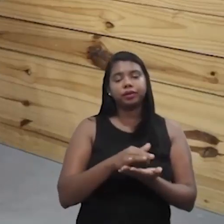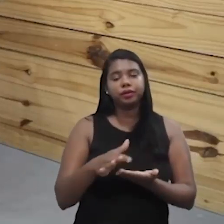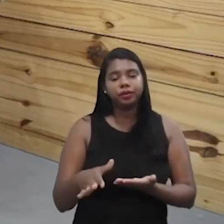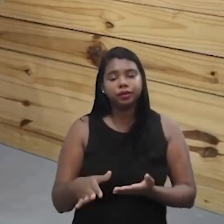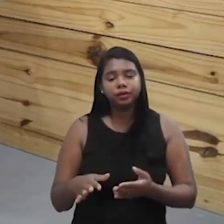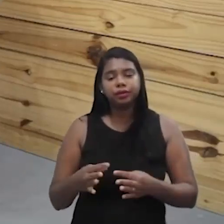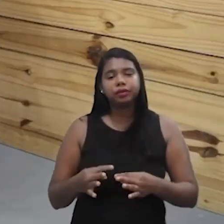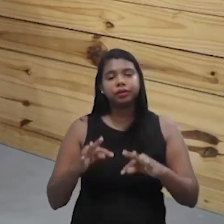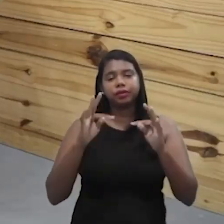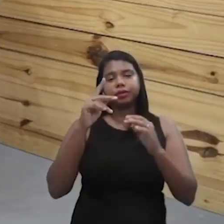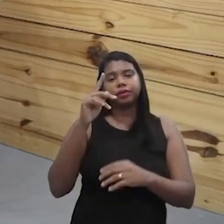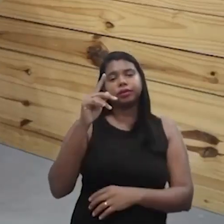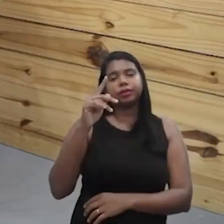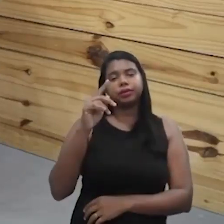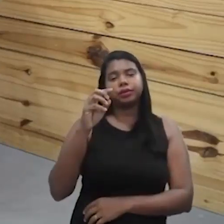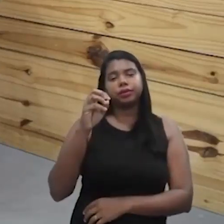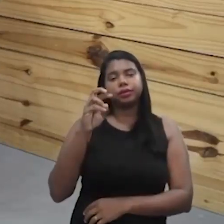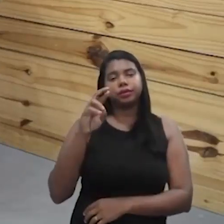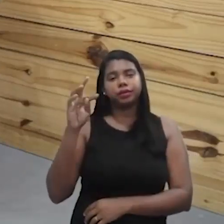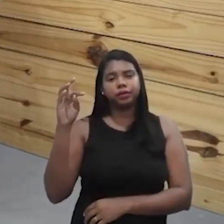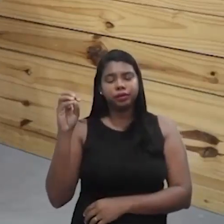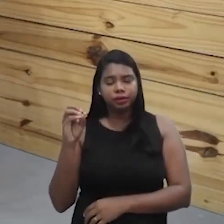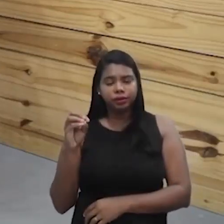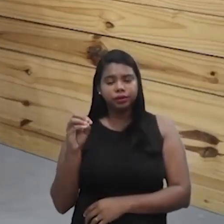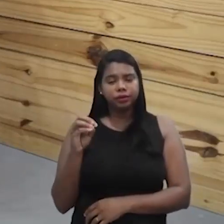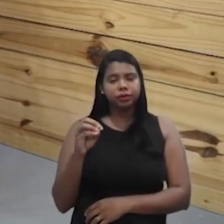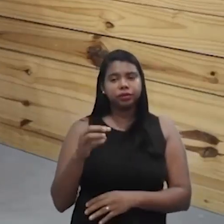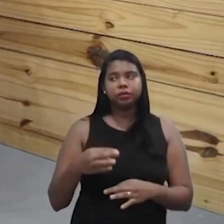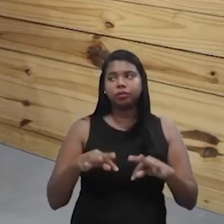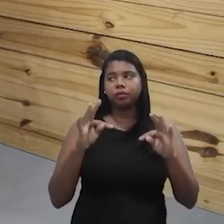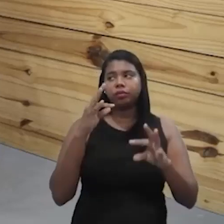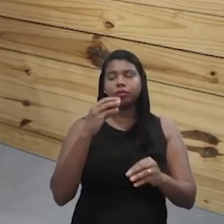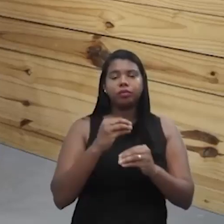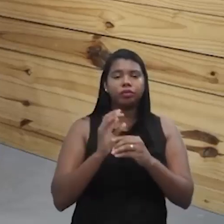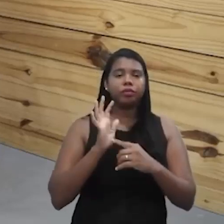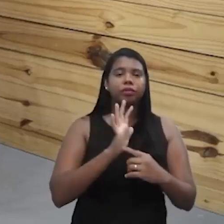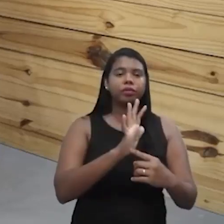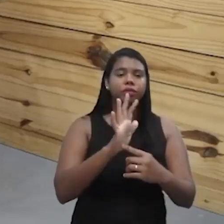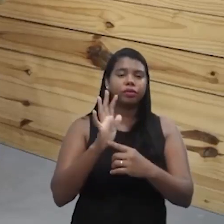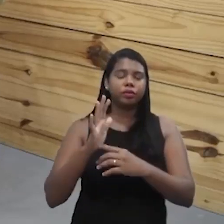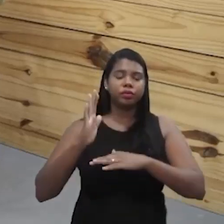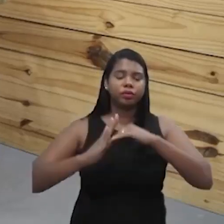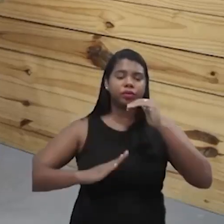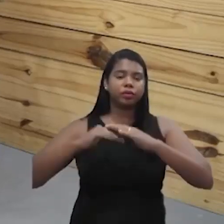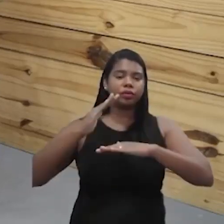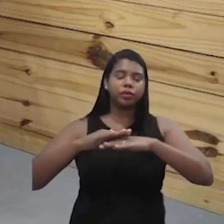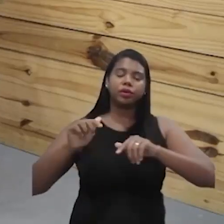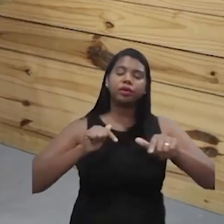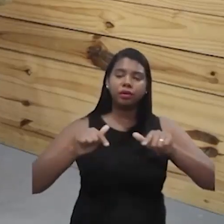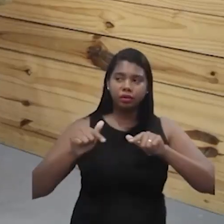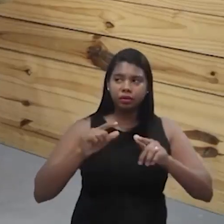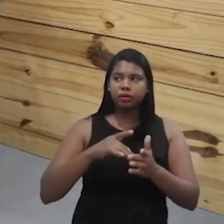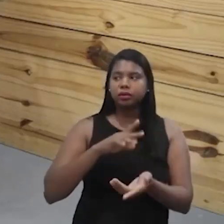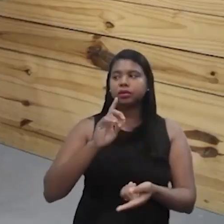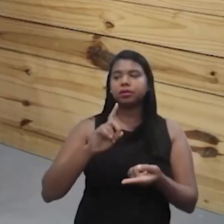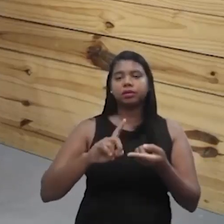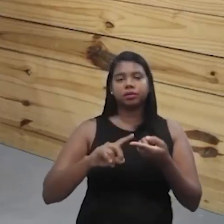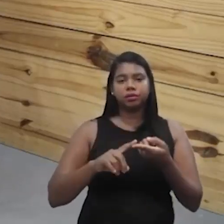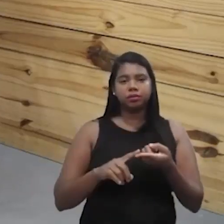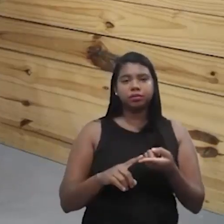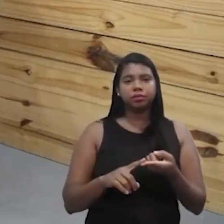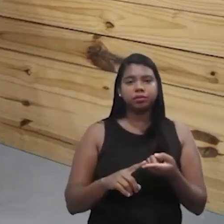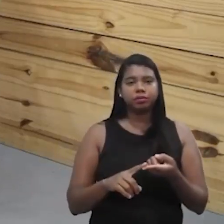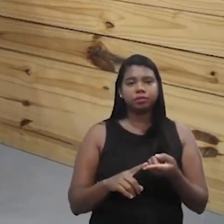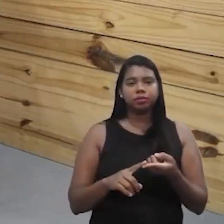esse paradigma, né, em termos de remuneração, onde você tem ali um grande celeiro de profissionais que atuam de